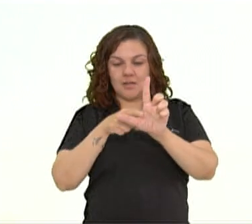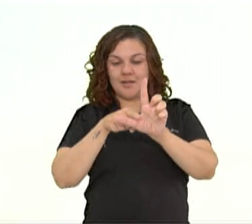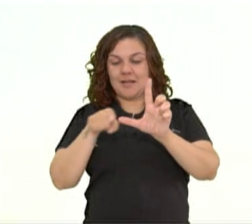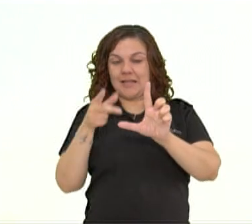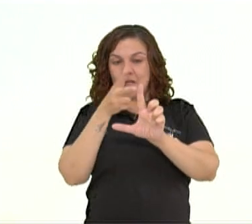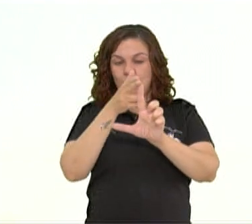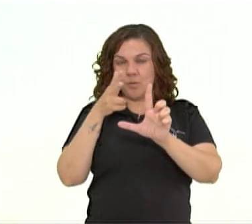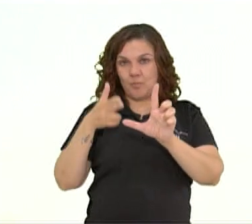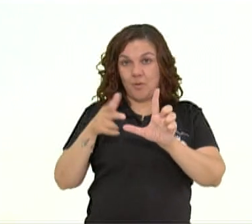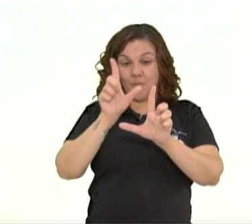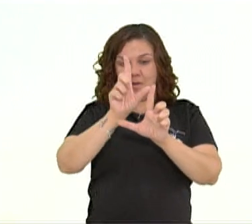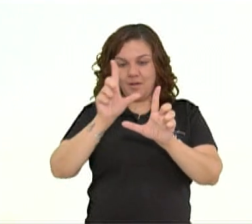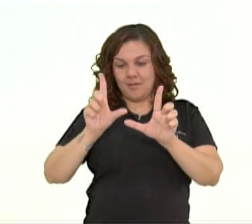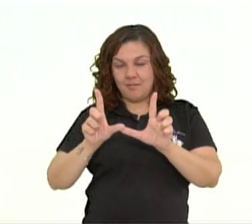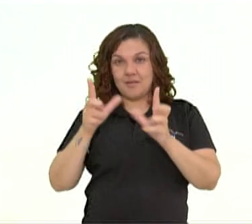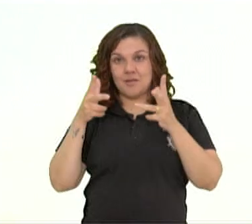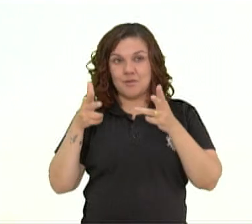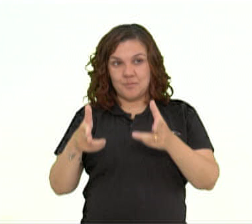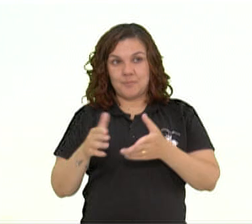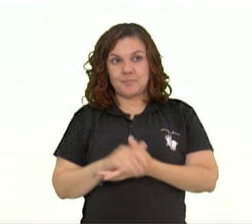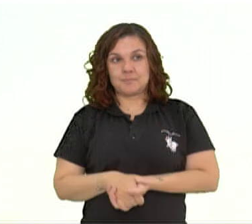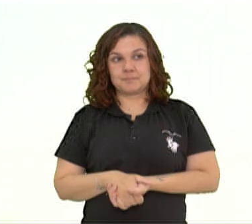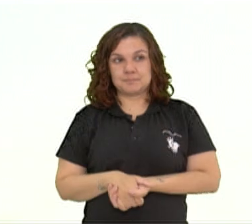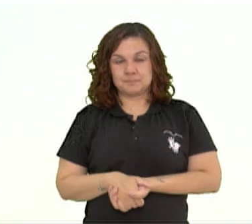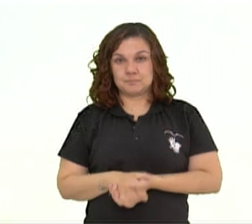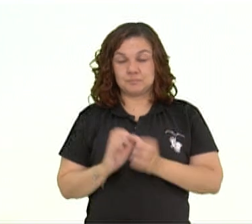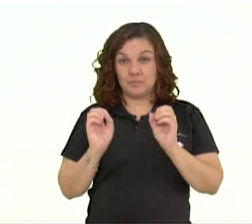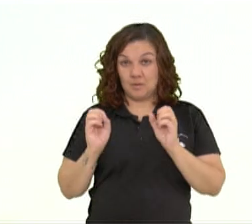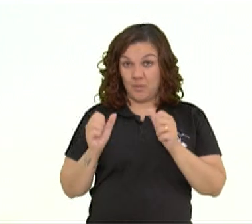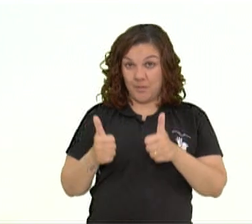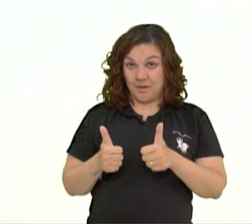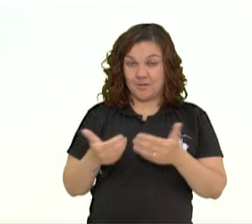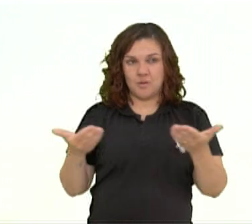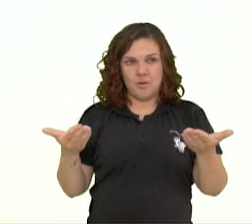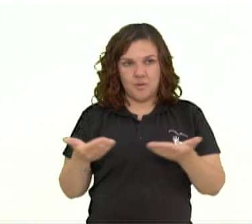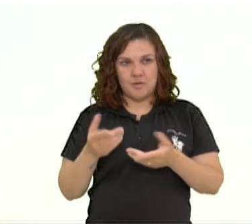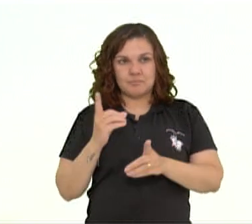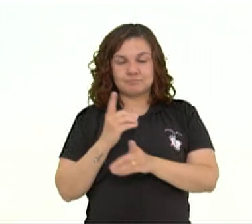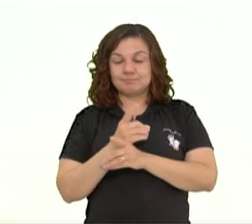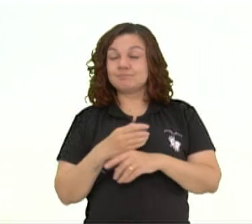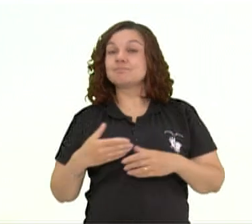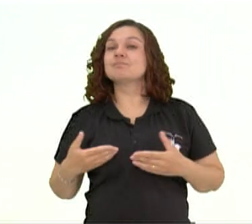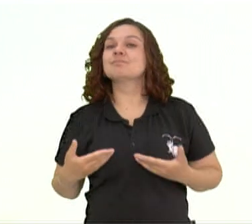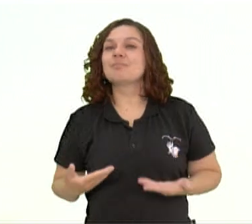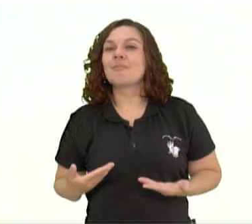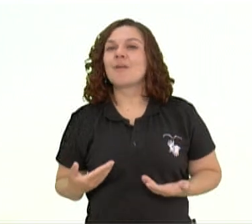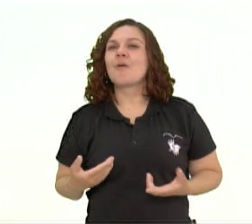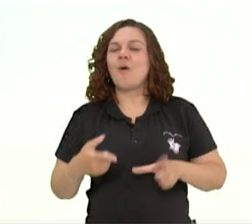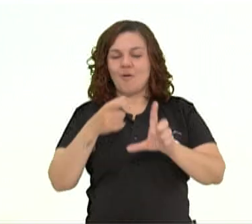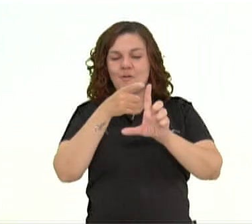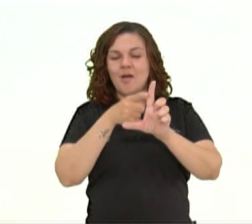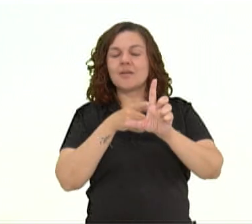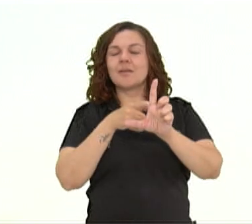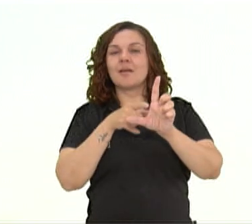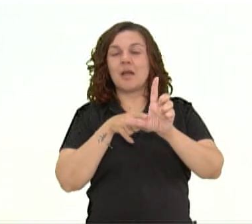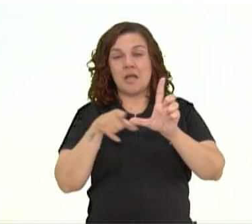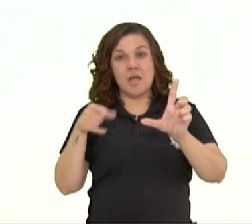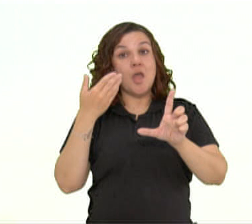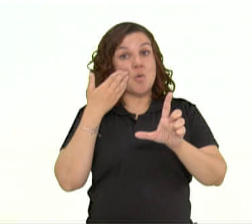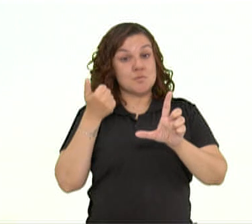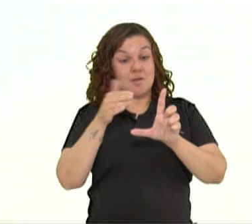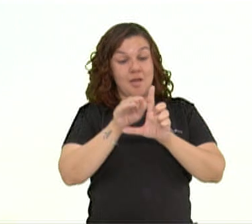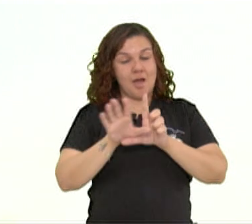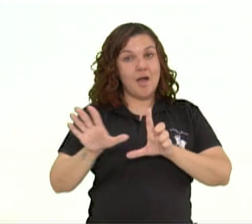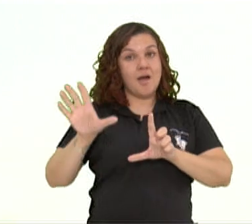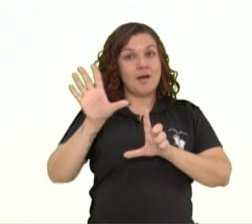é retangular, tá? 12,50 por 15,5 é retângulo. E eu quero que seja quadrado. Qual que vai ser o lado? Eu já sei a área.